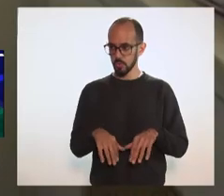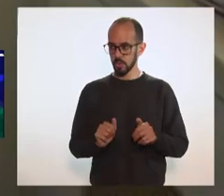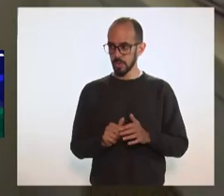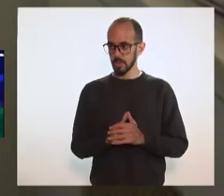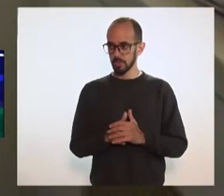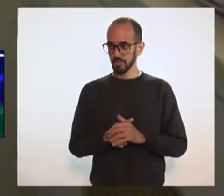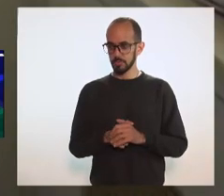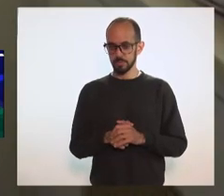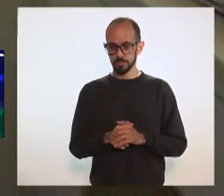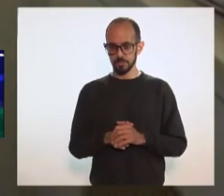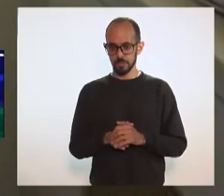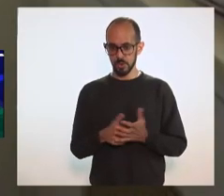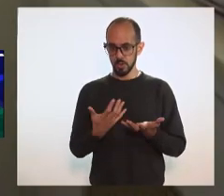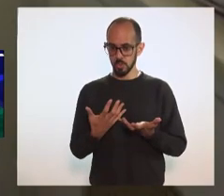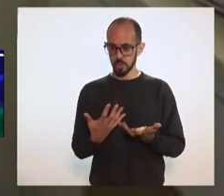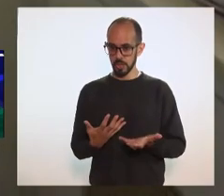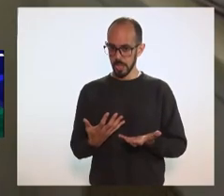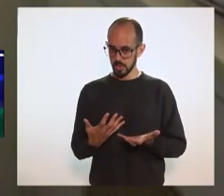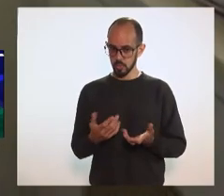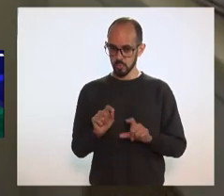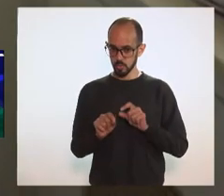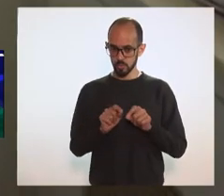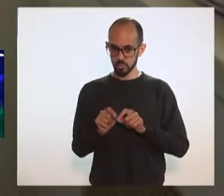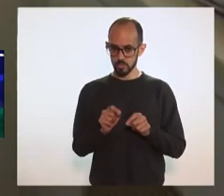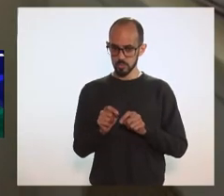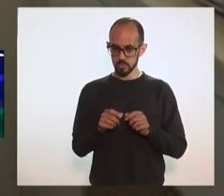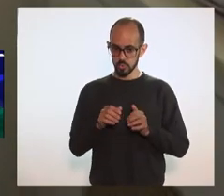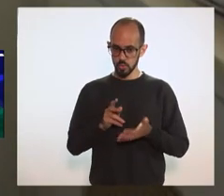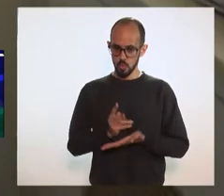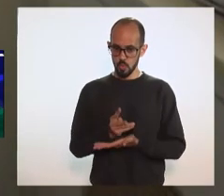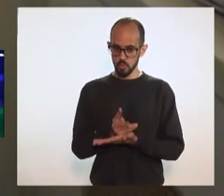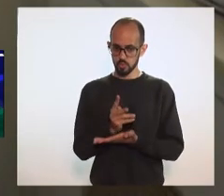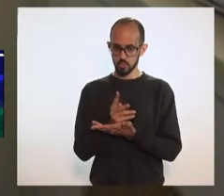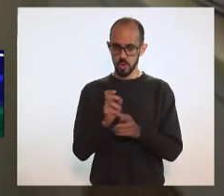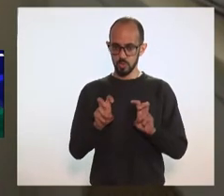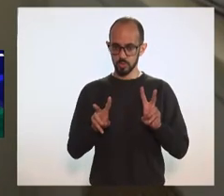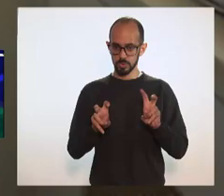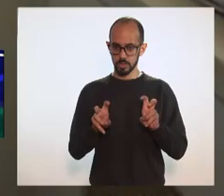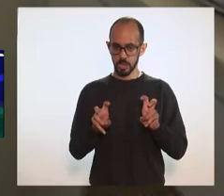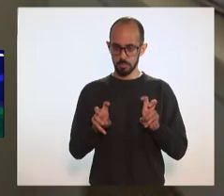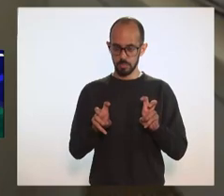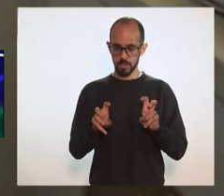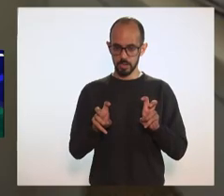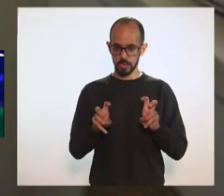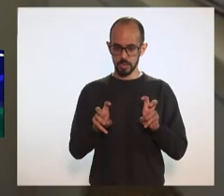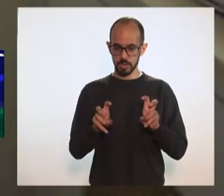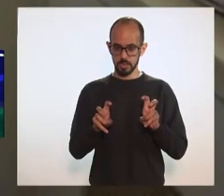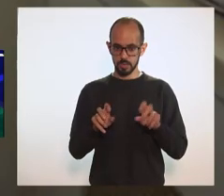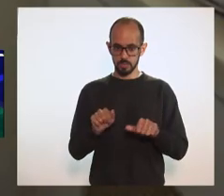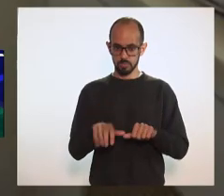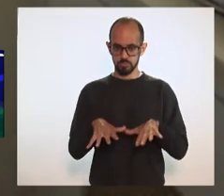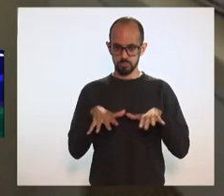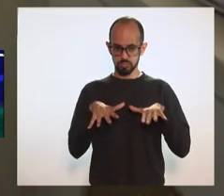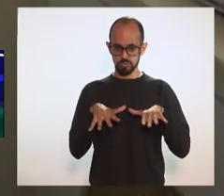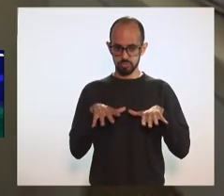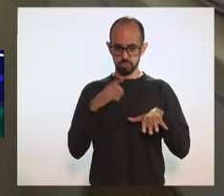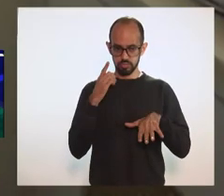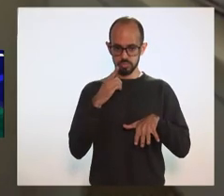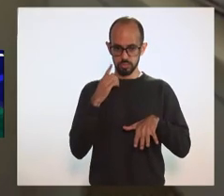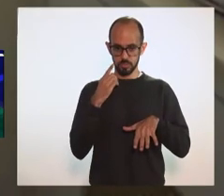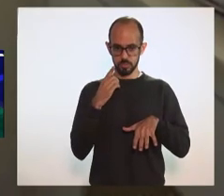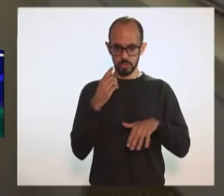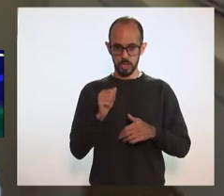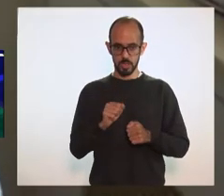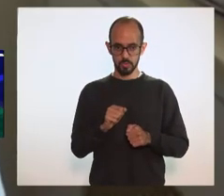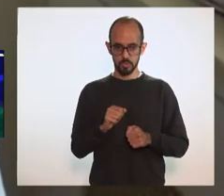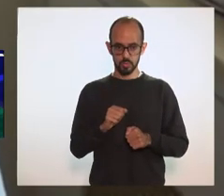eu queria dar aqui continuidade ao tema que trouxe ao plenário